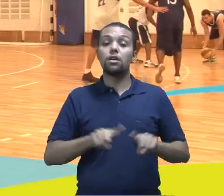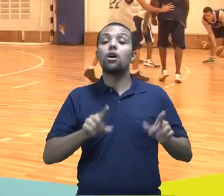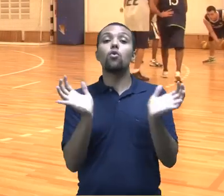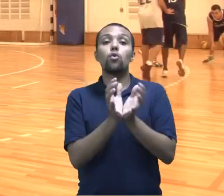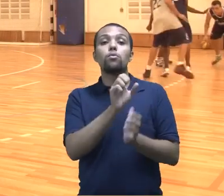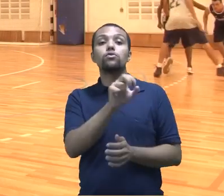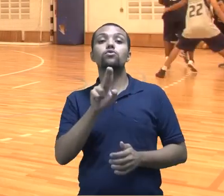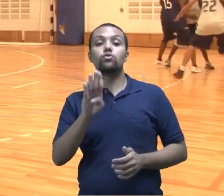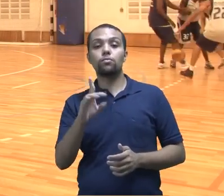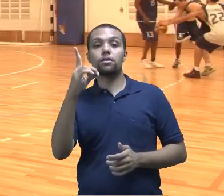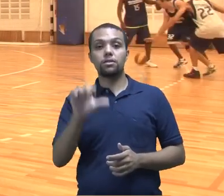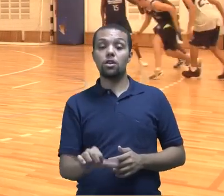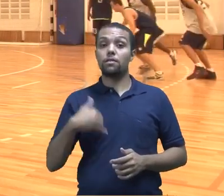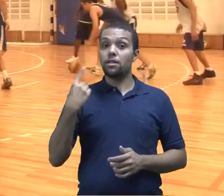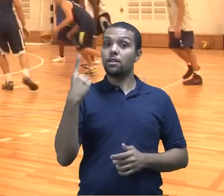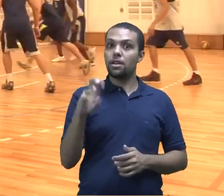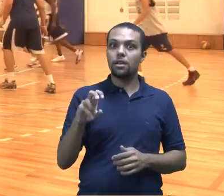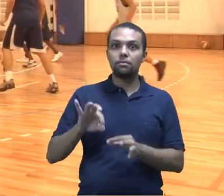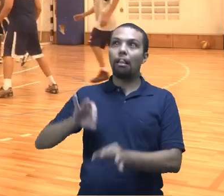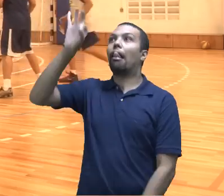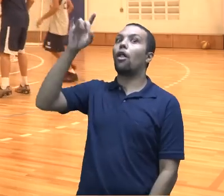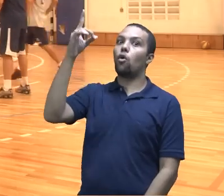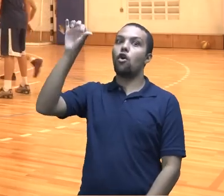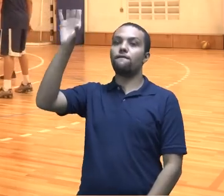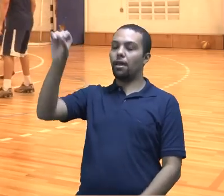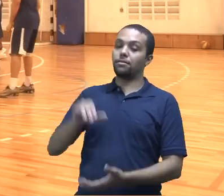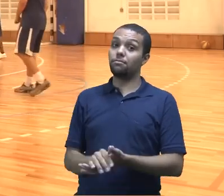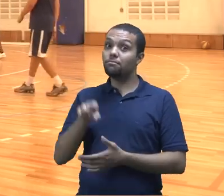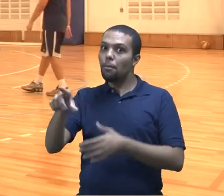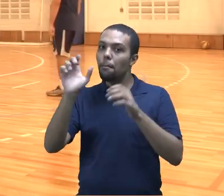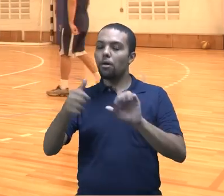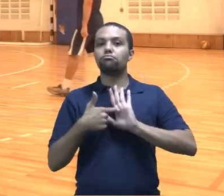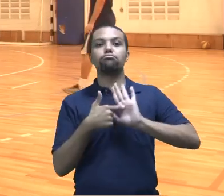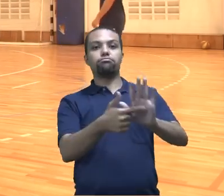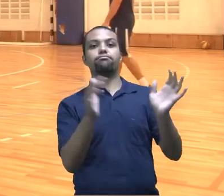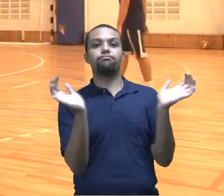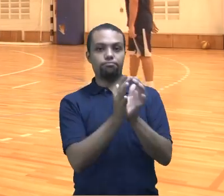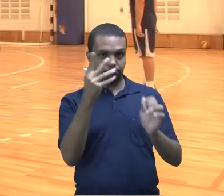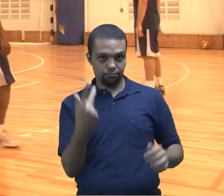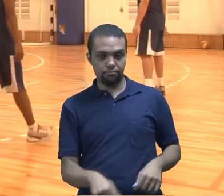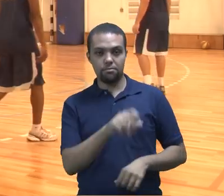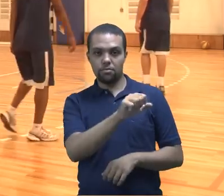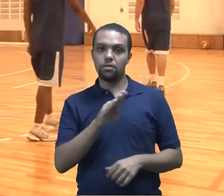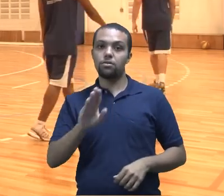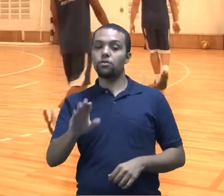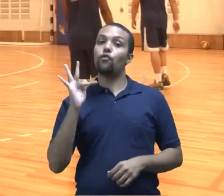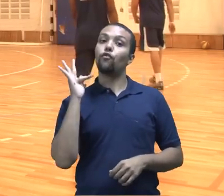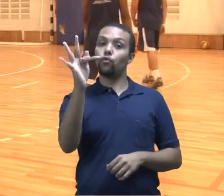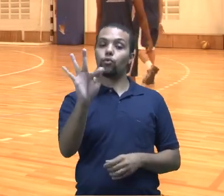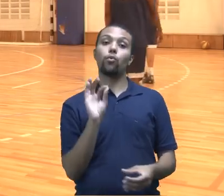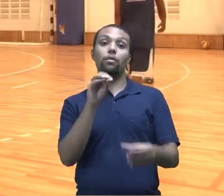aqui, é do Sub-19. Tem 15 anos, 1,90m e quem sabe pode ser a revelação do time da cidade para um